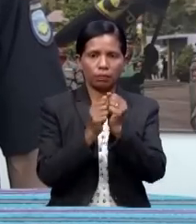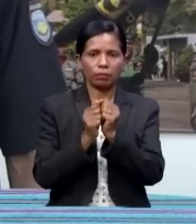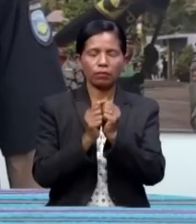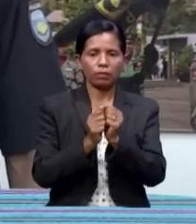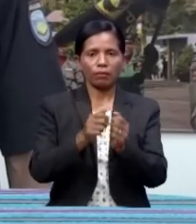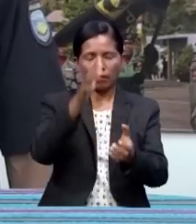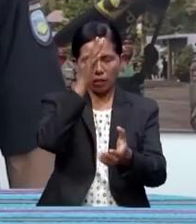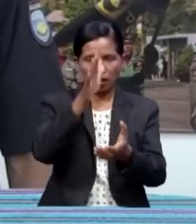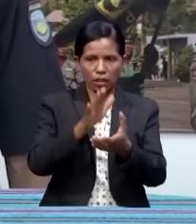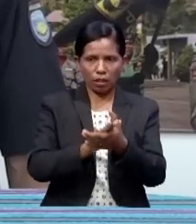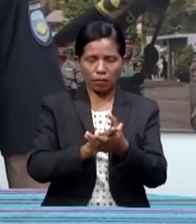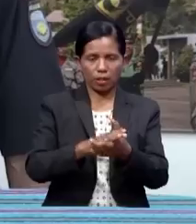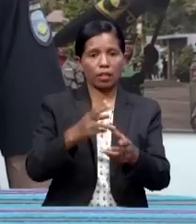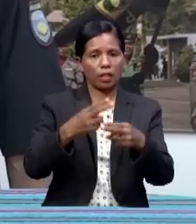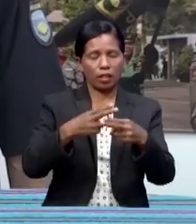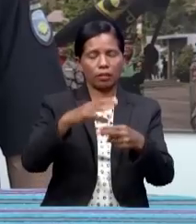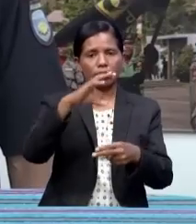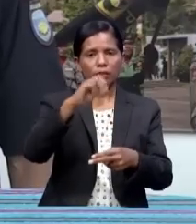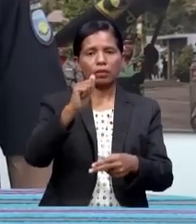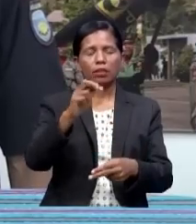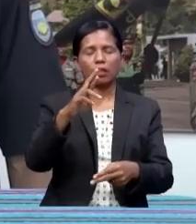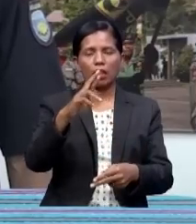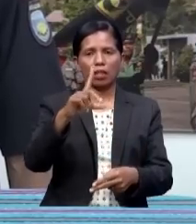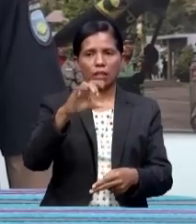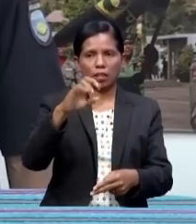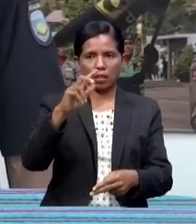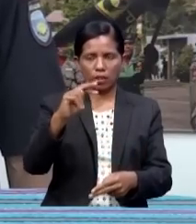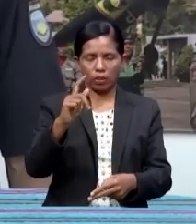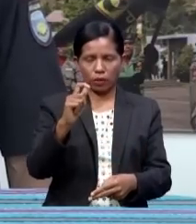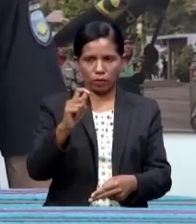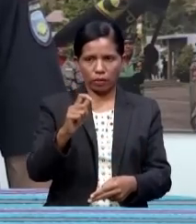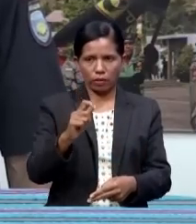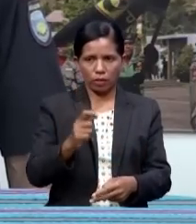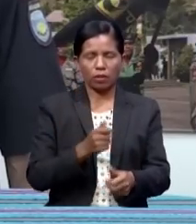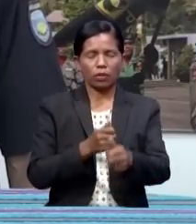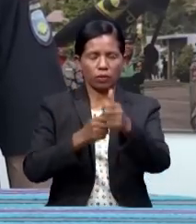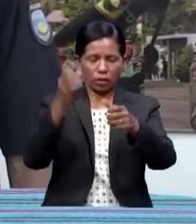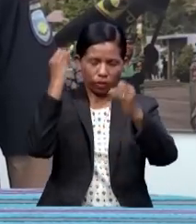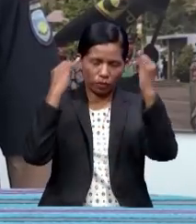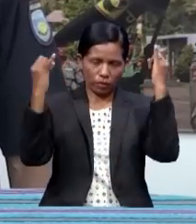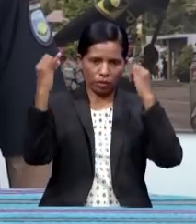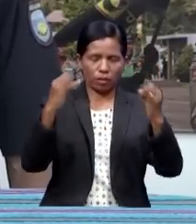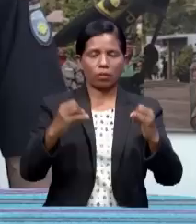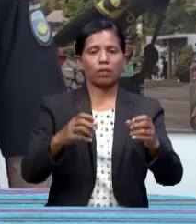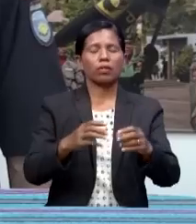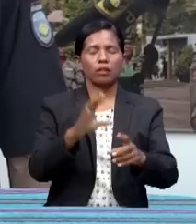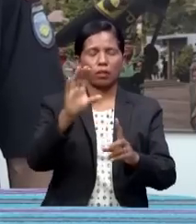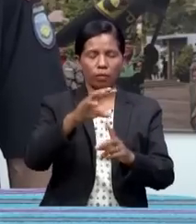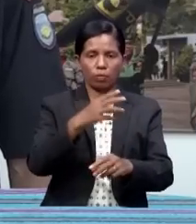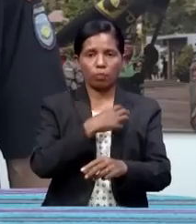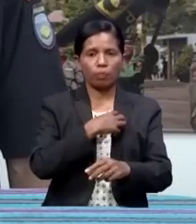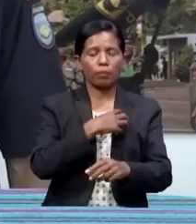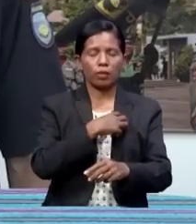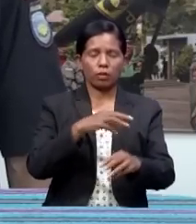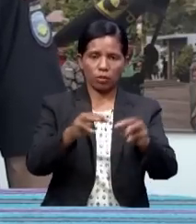carlito barus, então se estou a renovar, tudo informação nem bem, mas como na de município já toma aí, o relativo já toma aí, diante